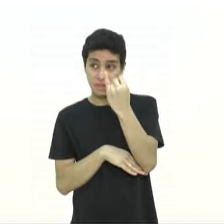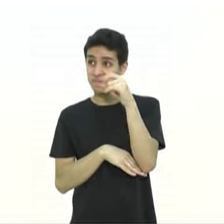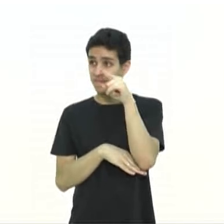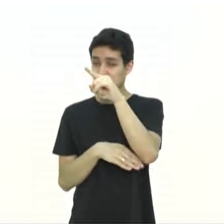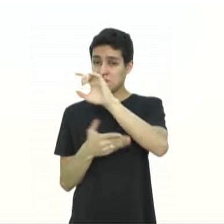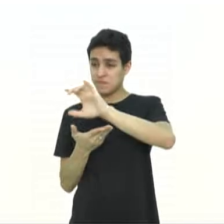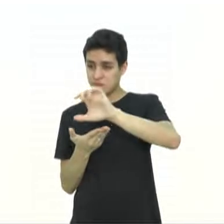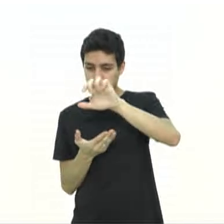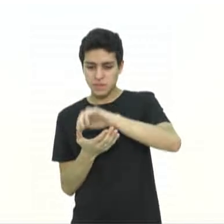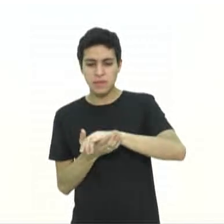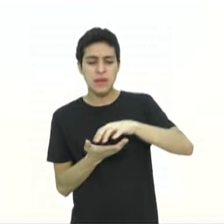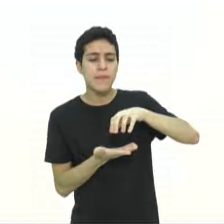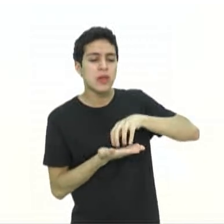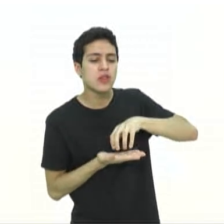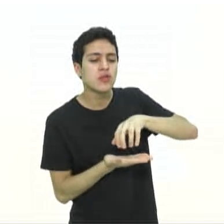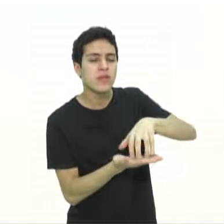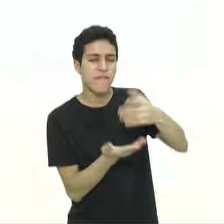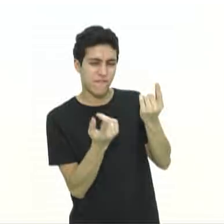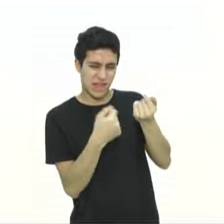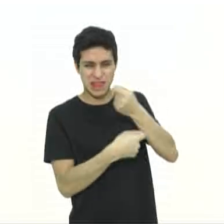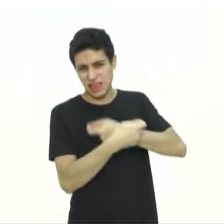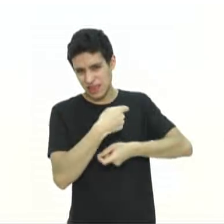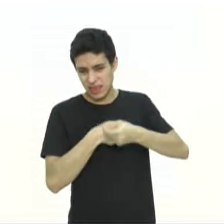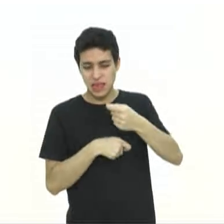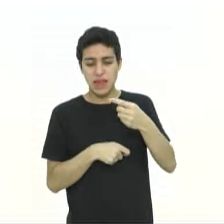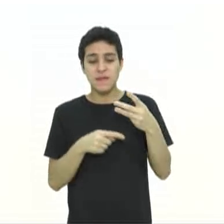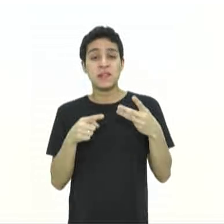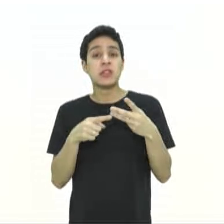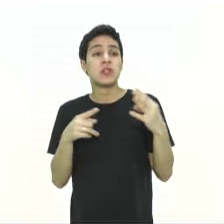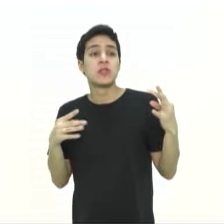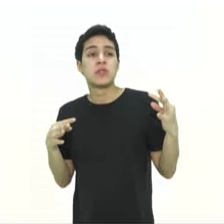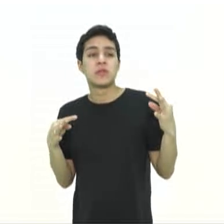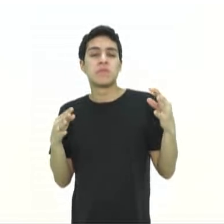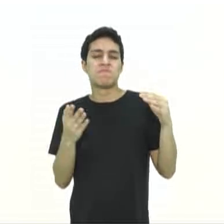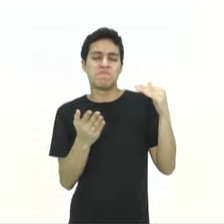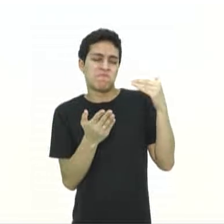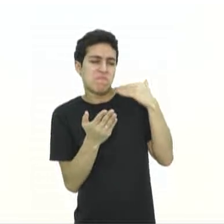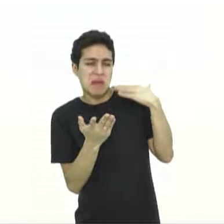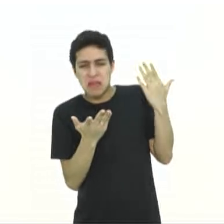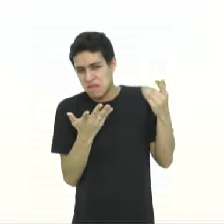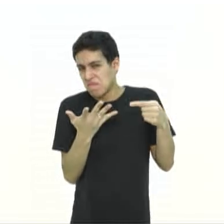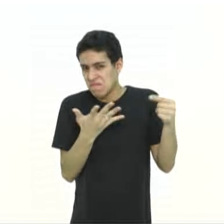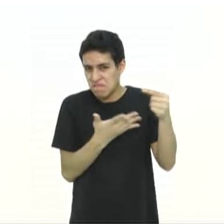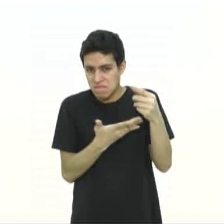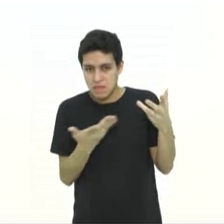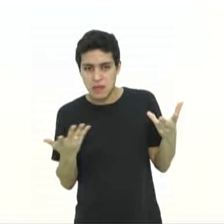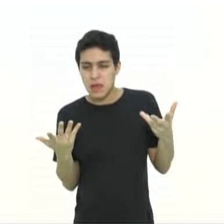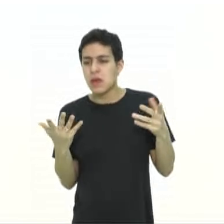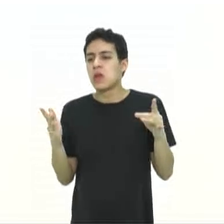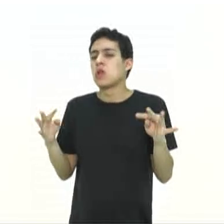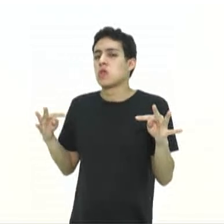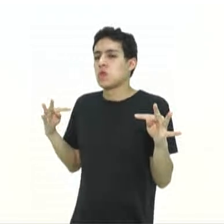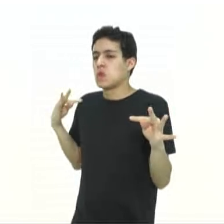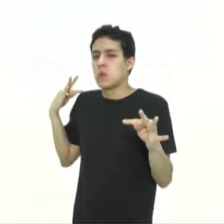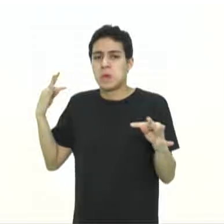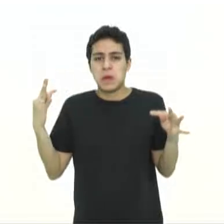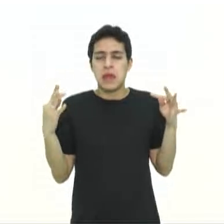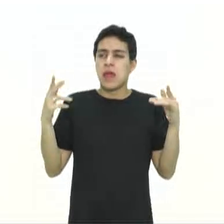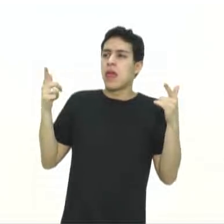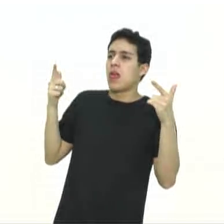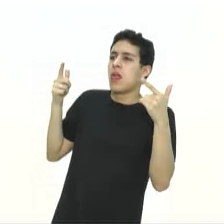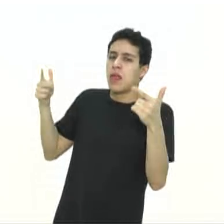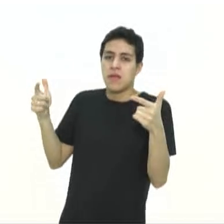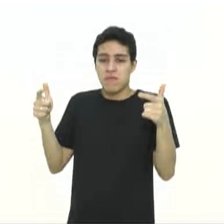Europa, instituições financeiras, turismo, né, instituições financeiras, os bancos e tudo mais, turismo, entretenimento,